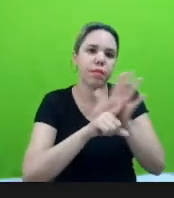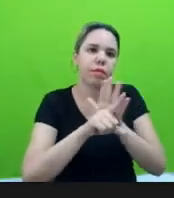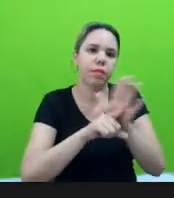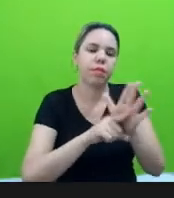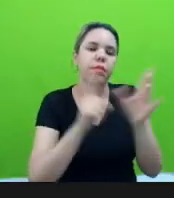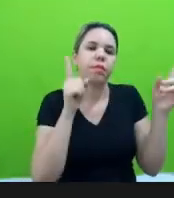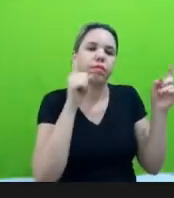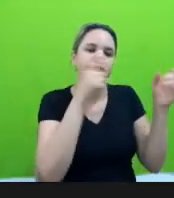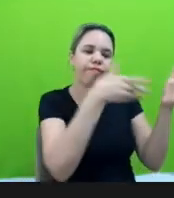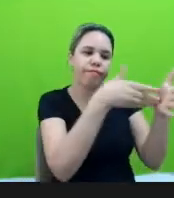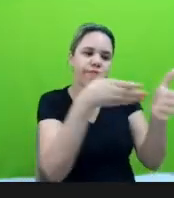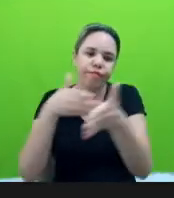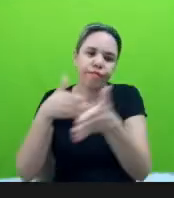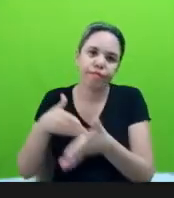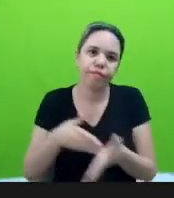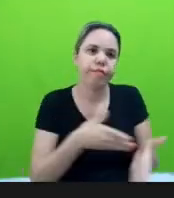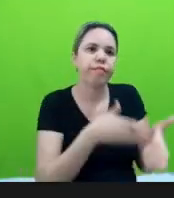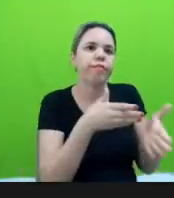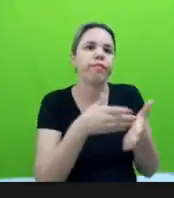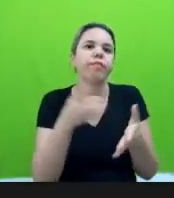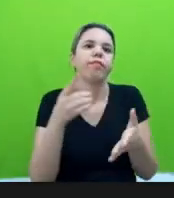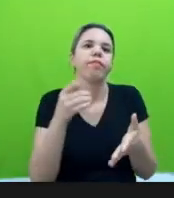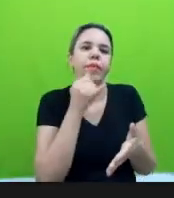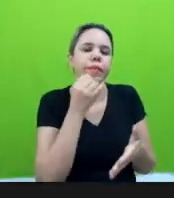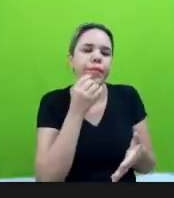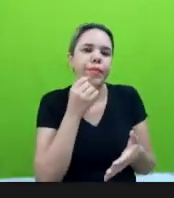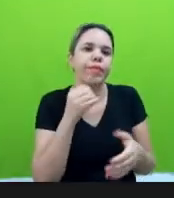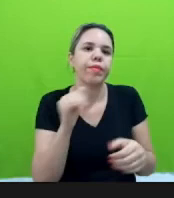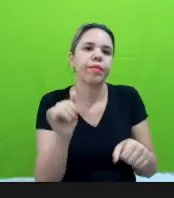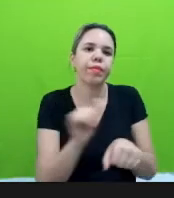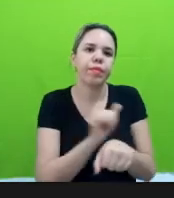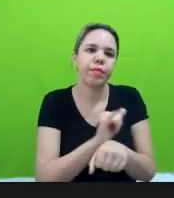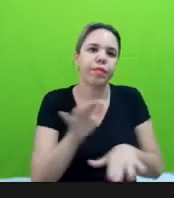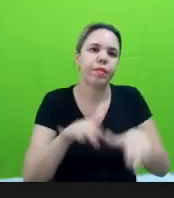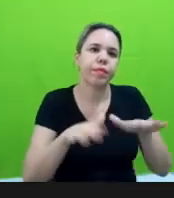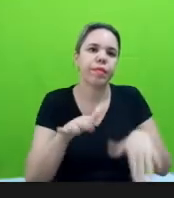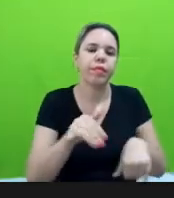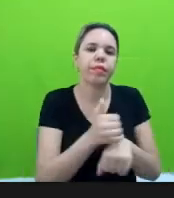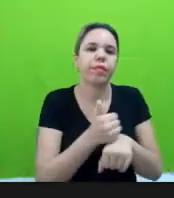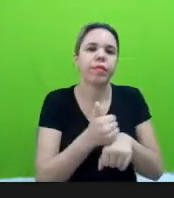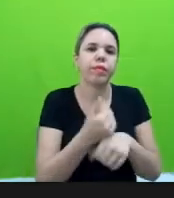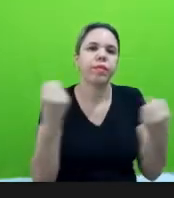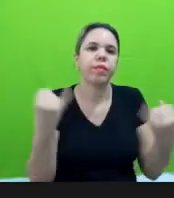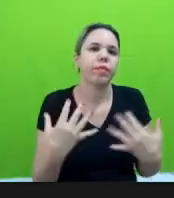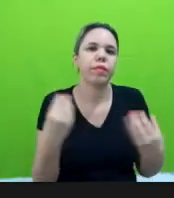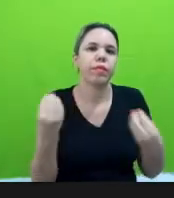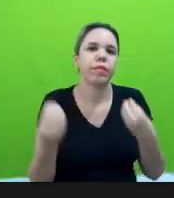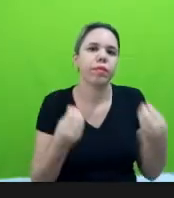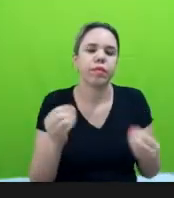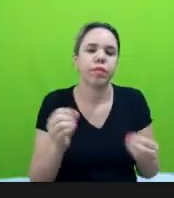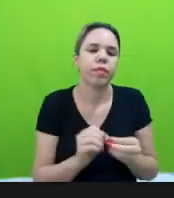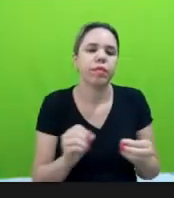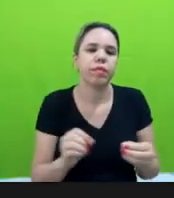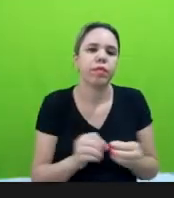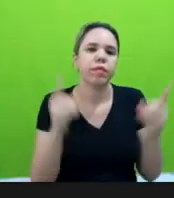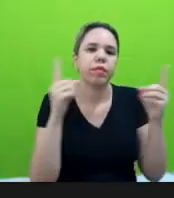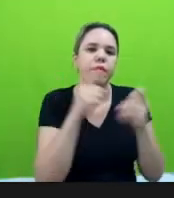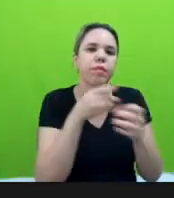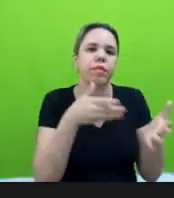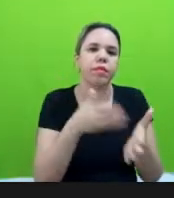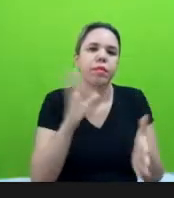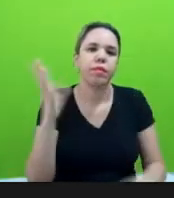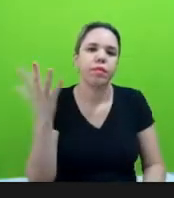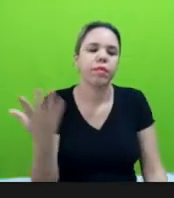um pouquinho o meio de campo em algumas áreas. Bruno, explica para a gente qual foi essa complicação que surgiu a partir